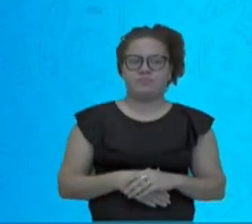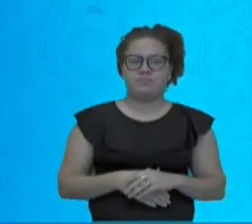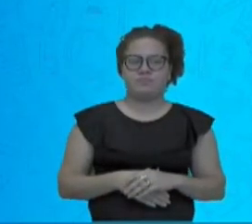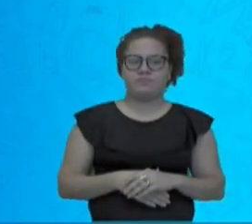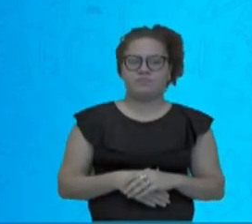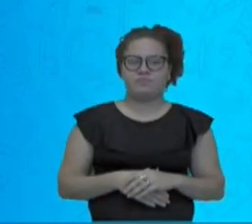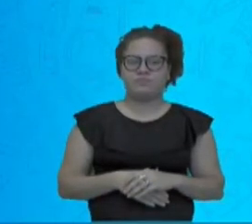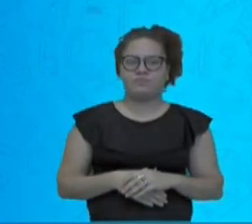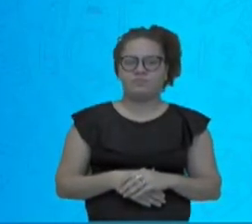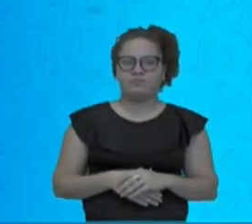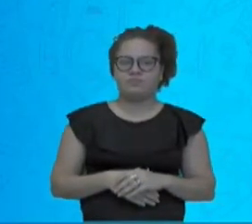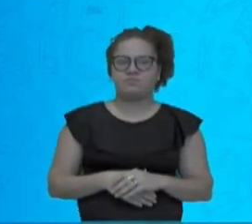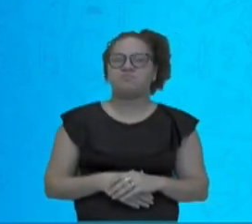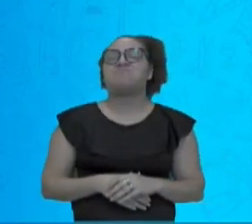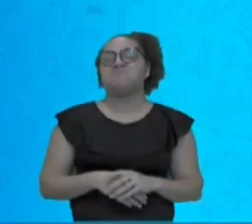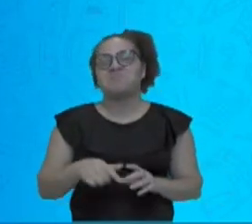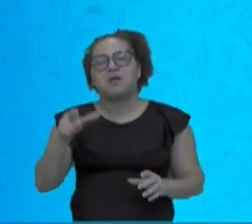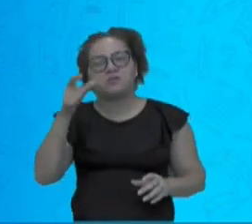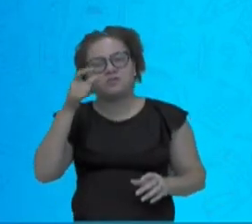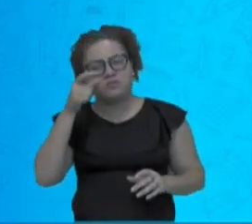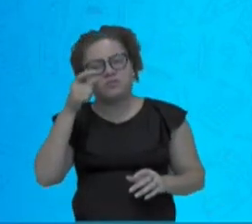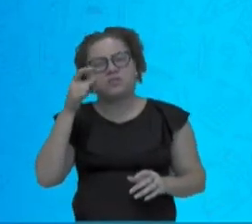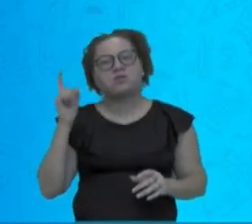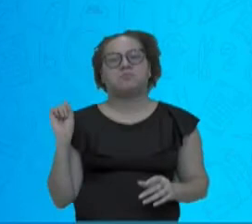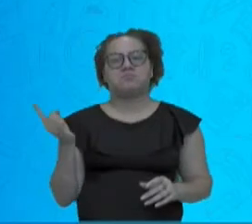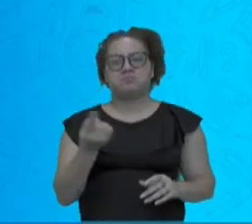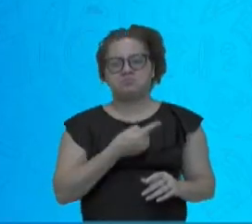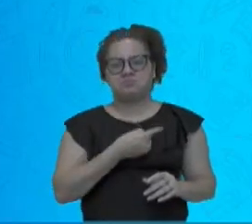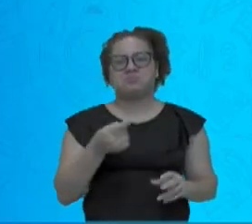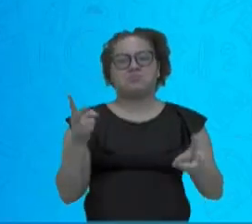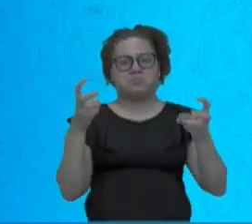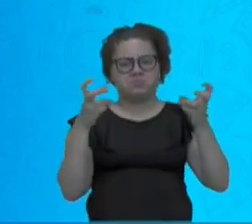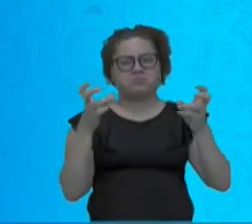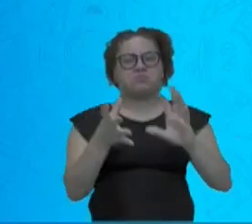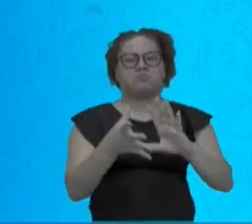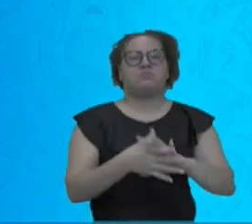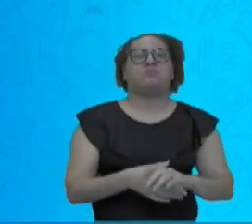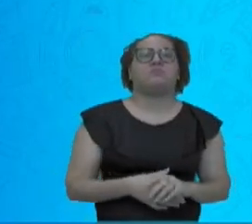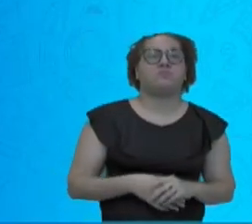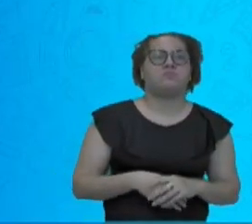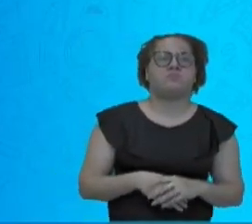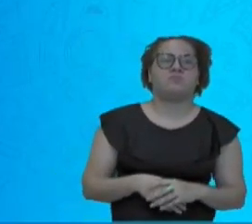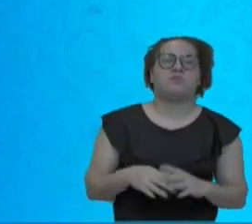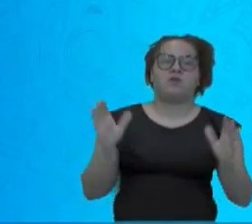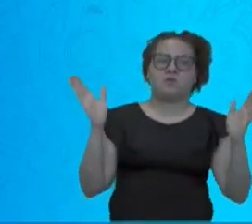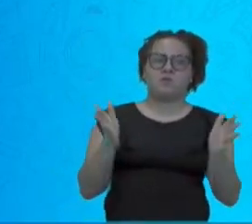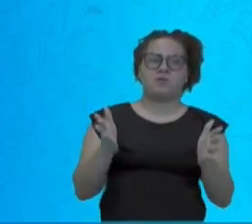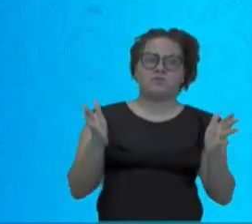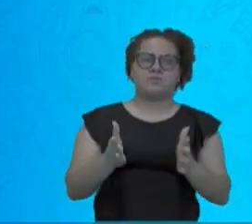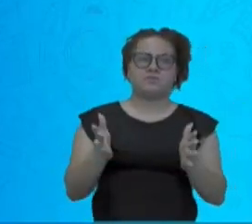E é algo interessante para a gente. Agora,